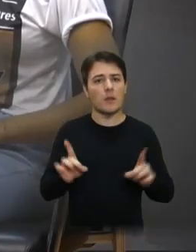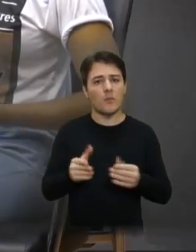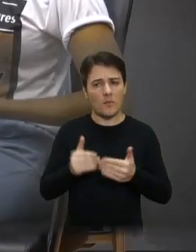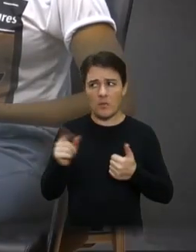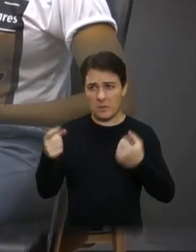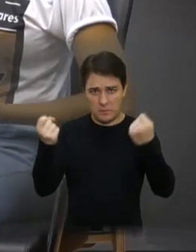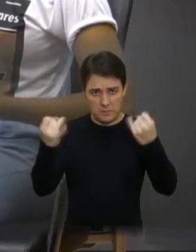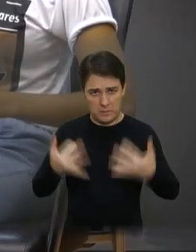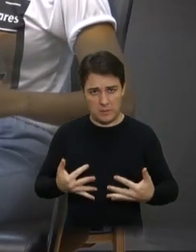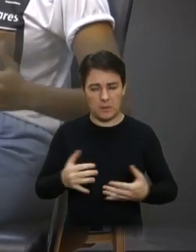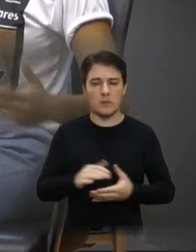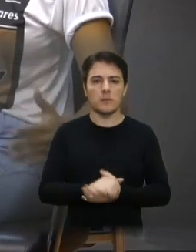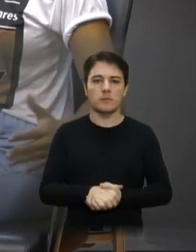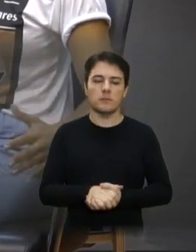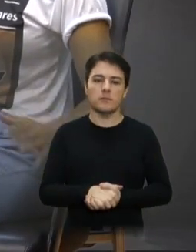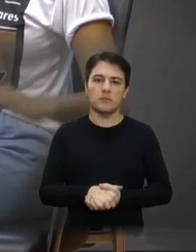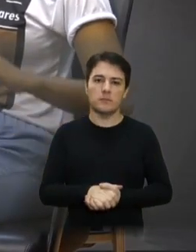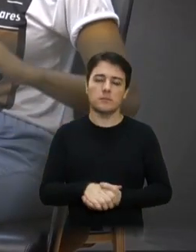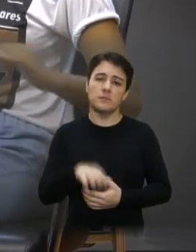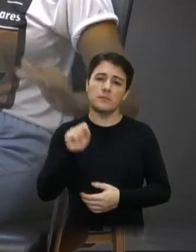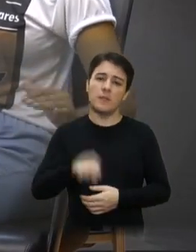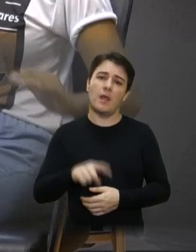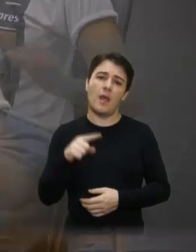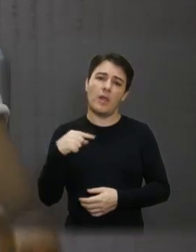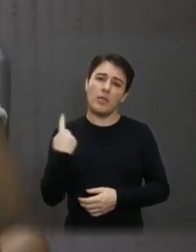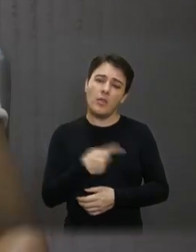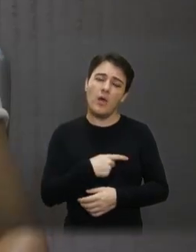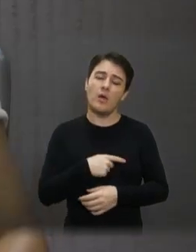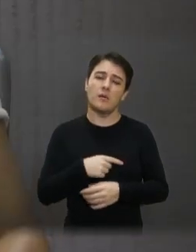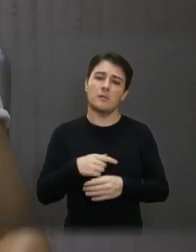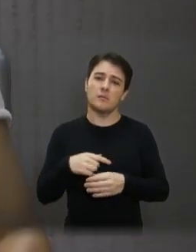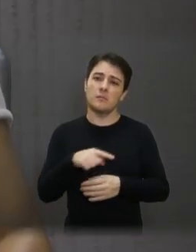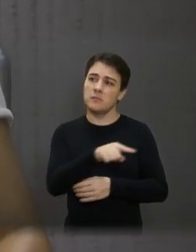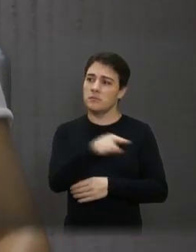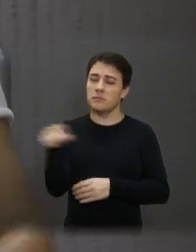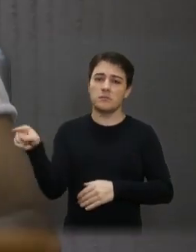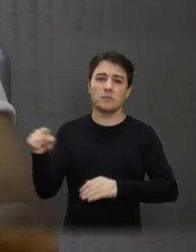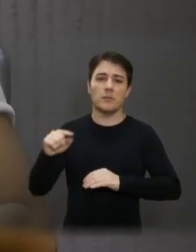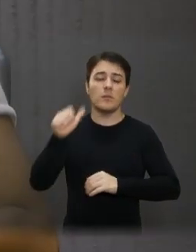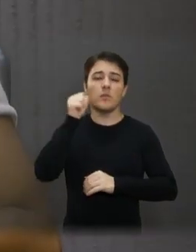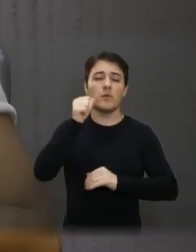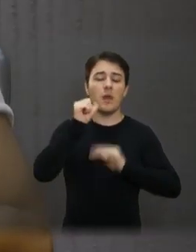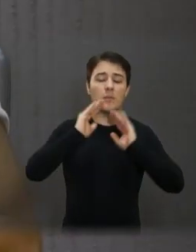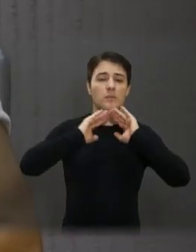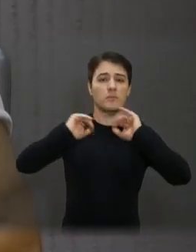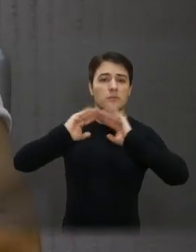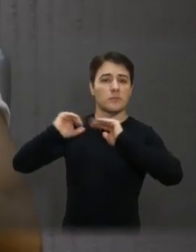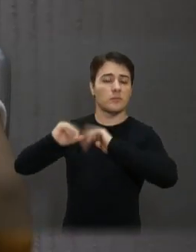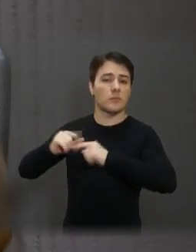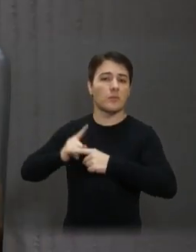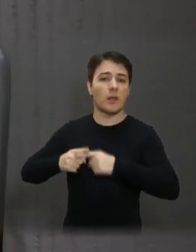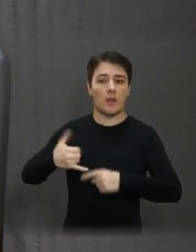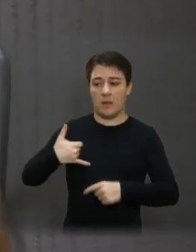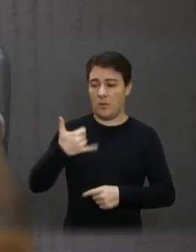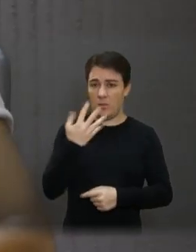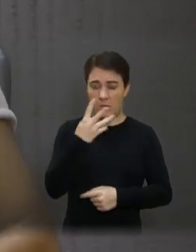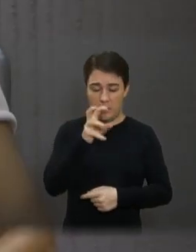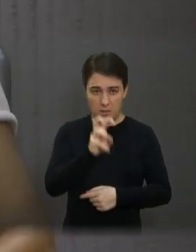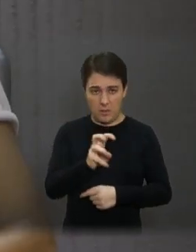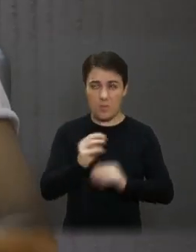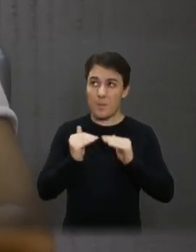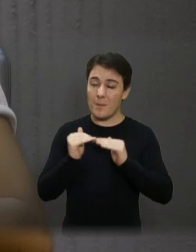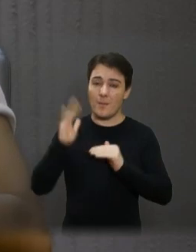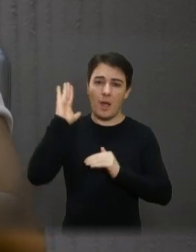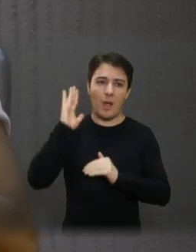fale sobre isso isso foi uma ação muito importante Uma demanda Popular gigantesca das mulheres que acima dos 45 anos muitas e já tem